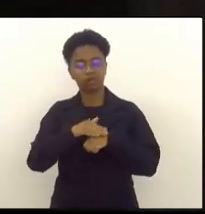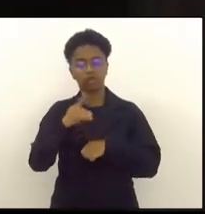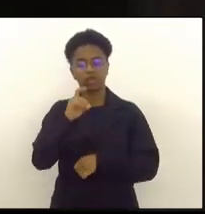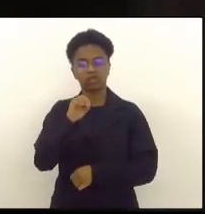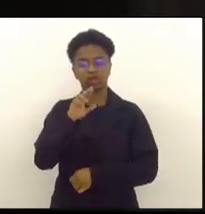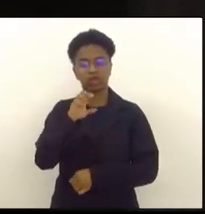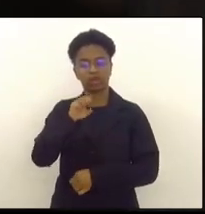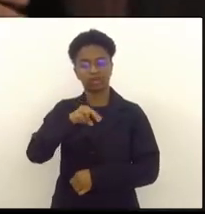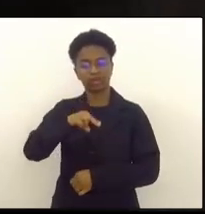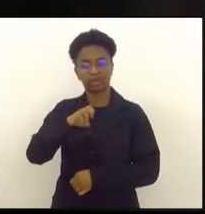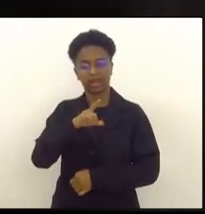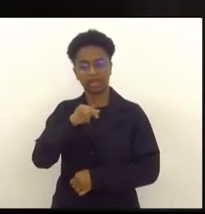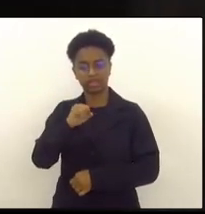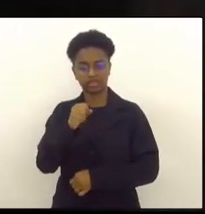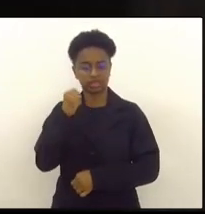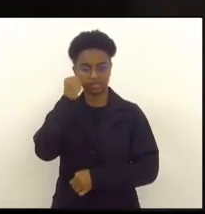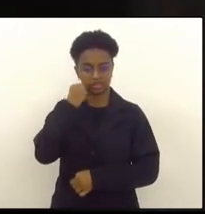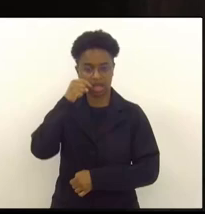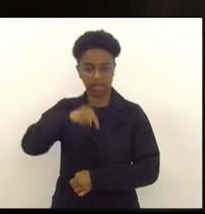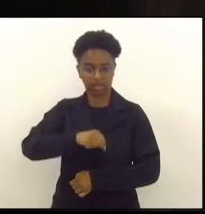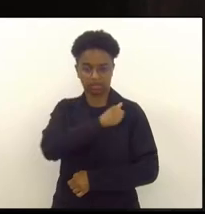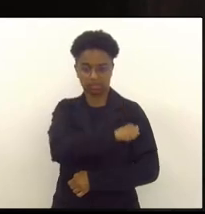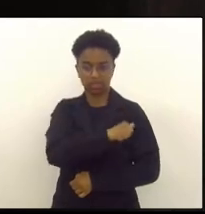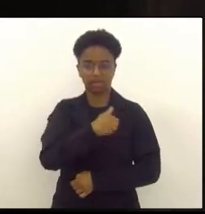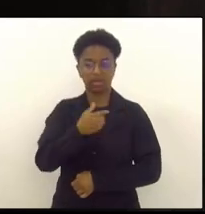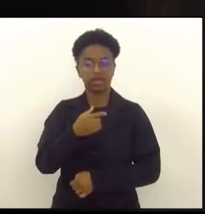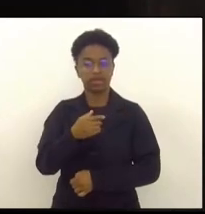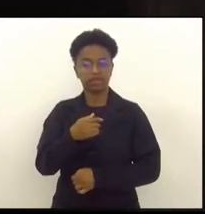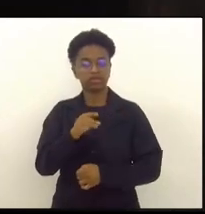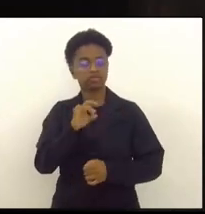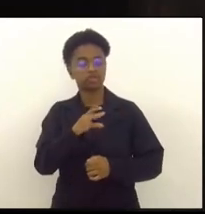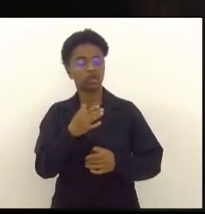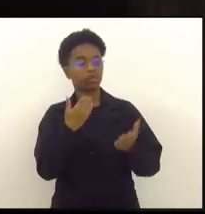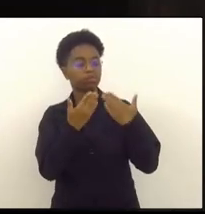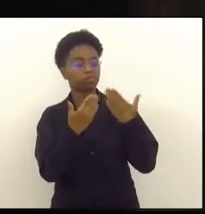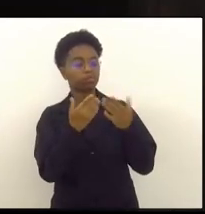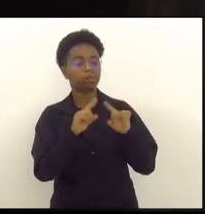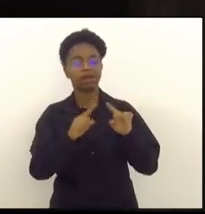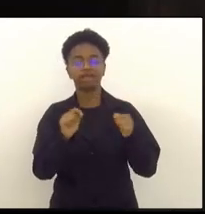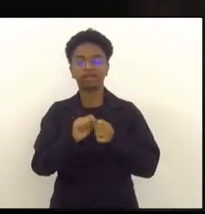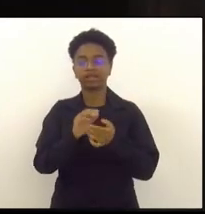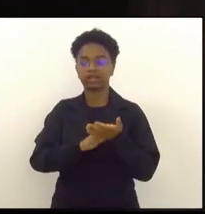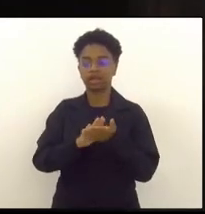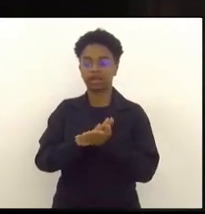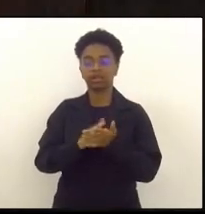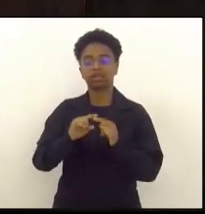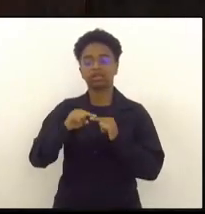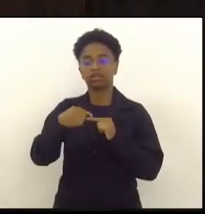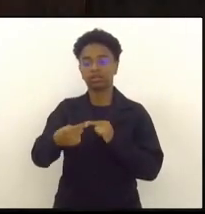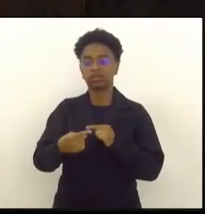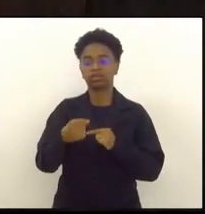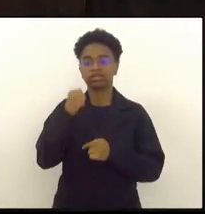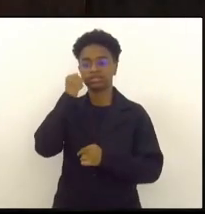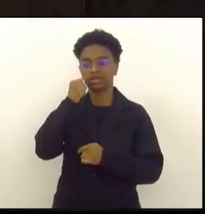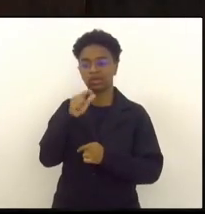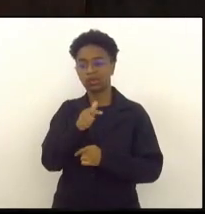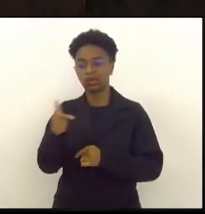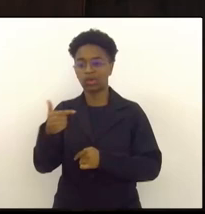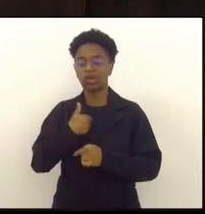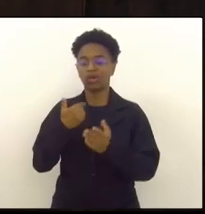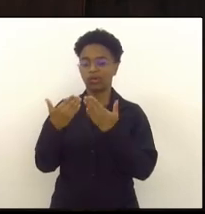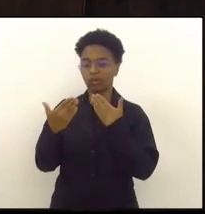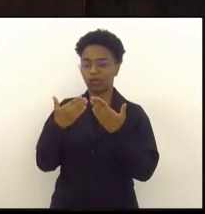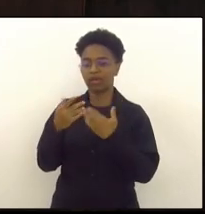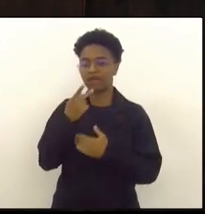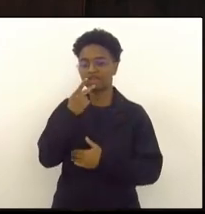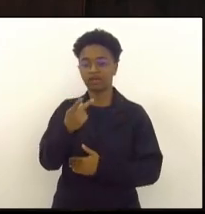Rio de Janeiro. Fui lá, falei com o Dornelli, estão batendo nas minhas costas, tudo bem, não fez nada. Aí fala com o senador Paim, aí eu fui lá falar com o senador Paim, o rapaz